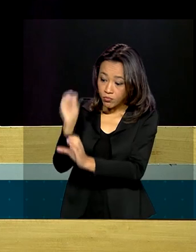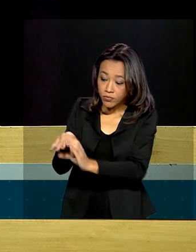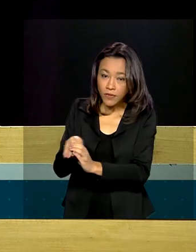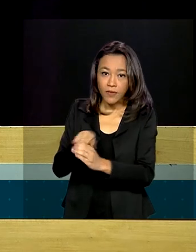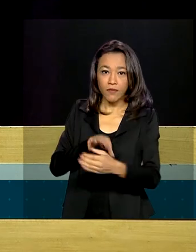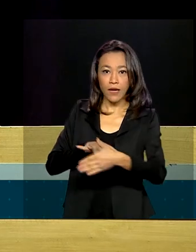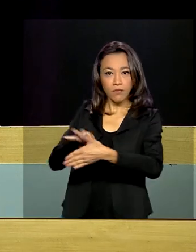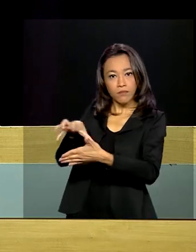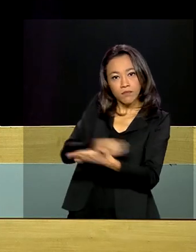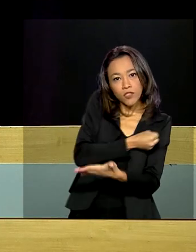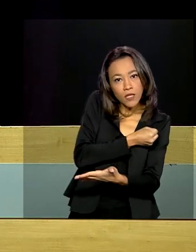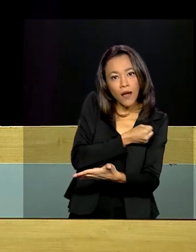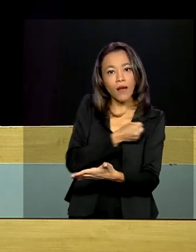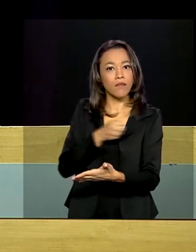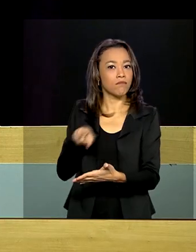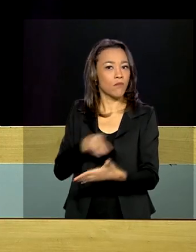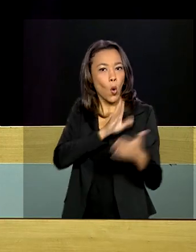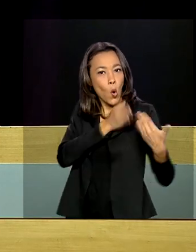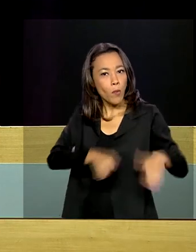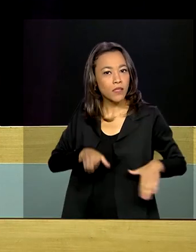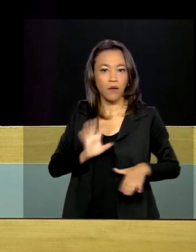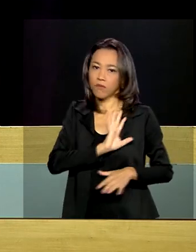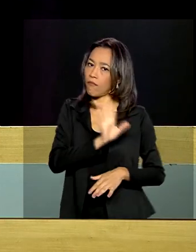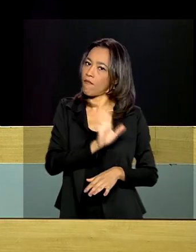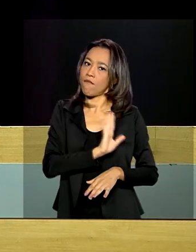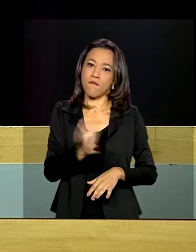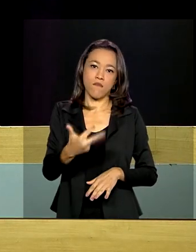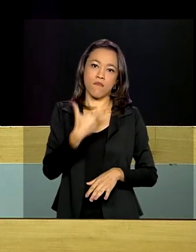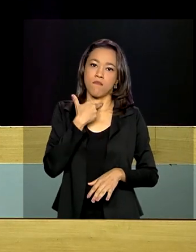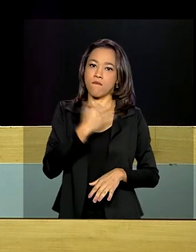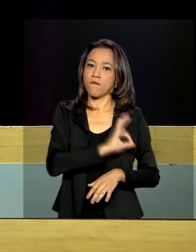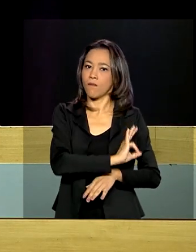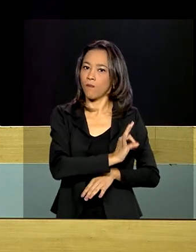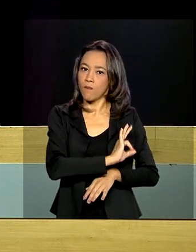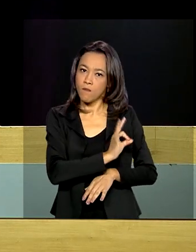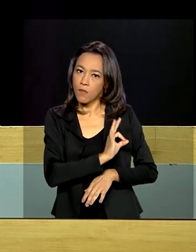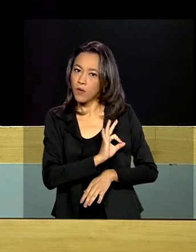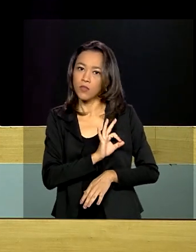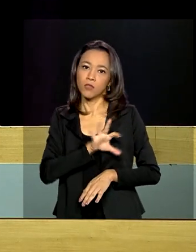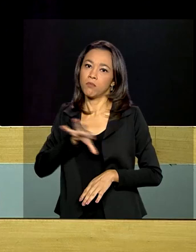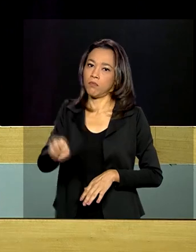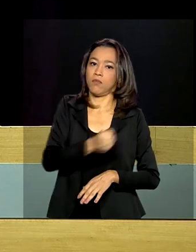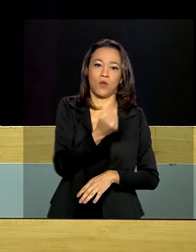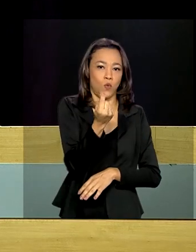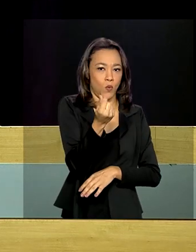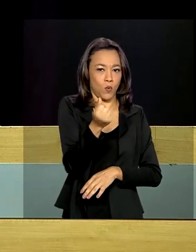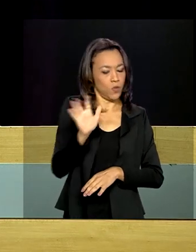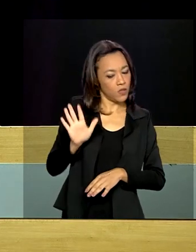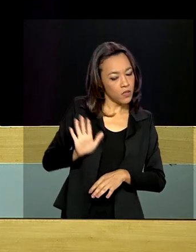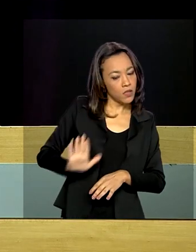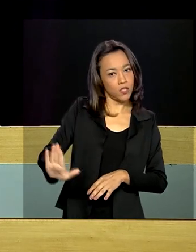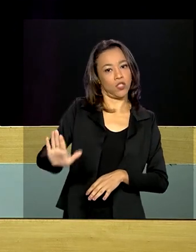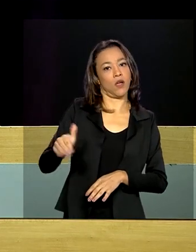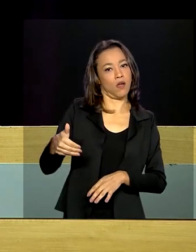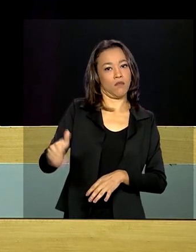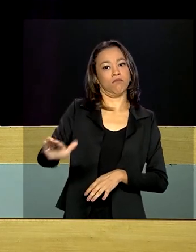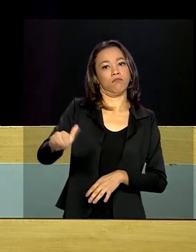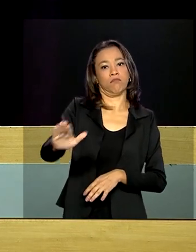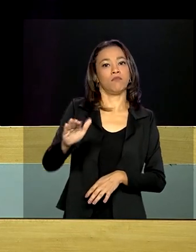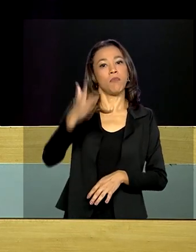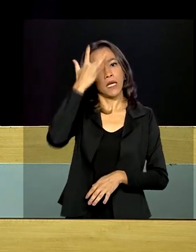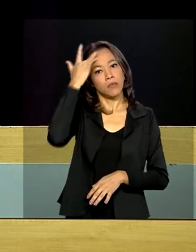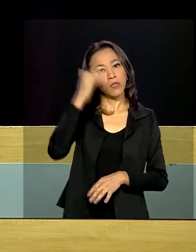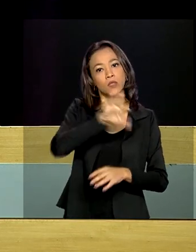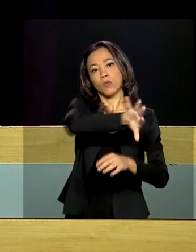600 a cada parcela de 600 reais o sistema bancário vai contribuir deixando ele intacto para que as pessoas possam